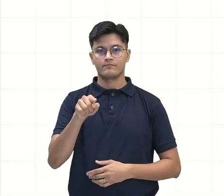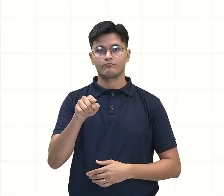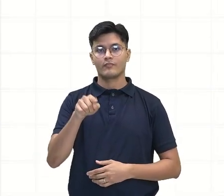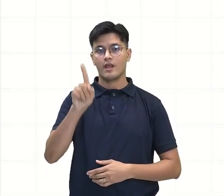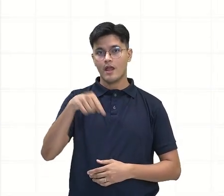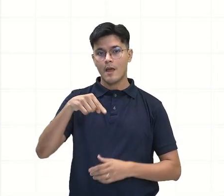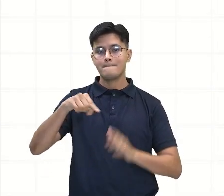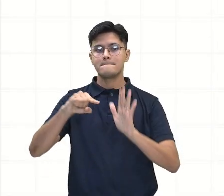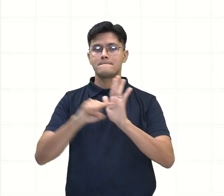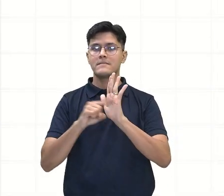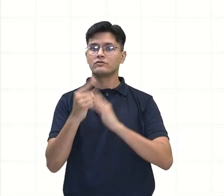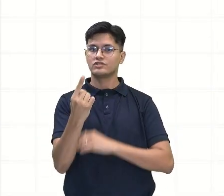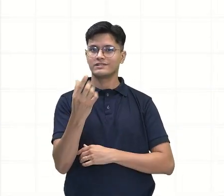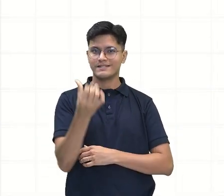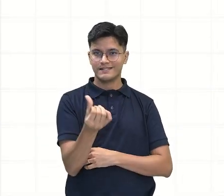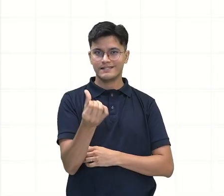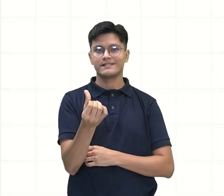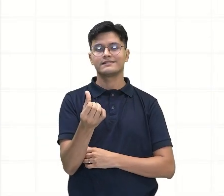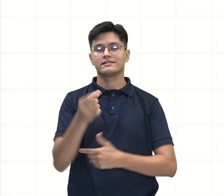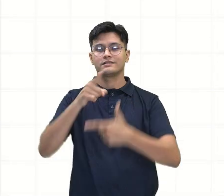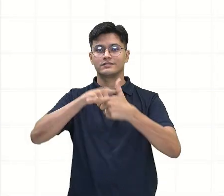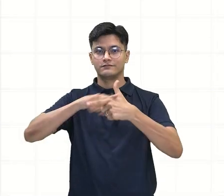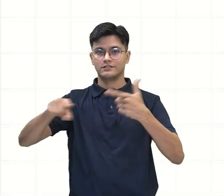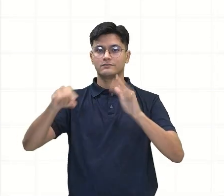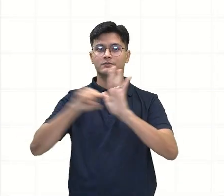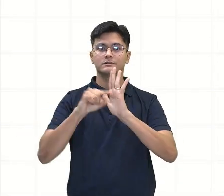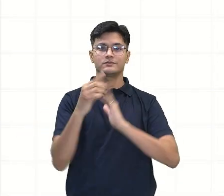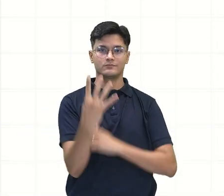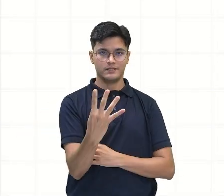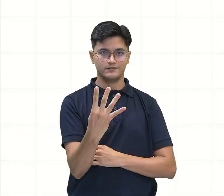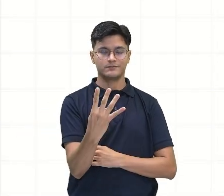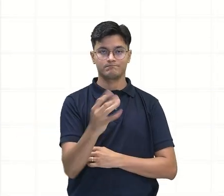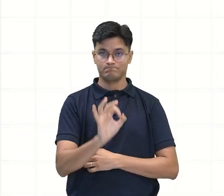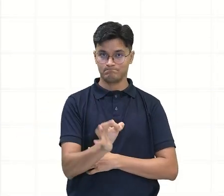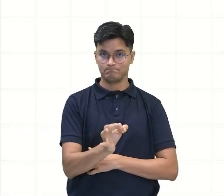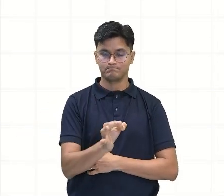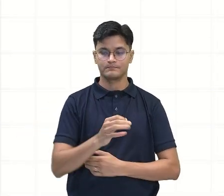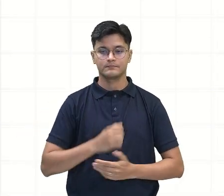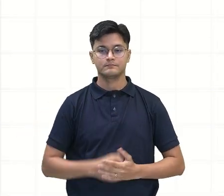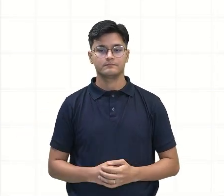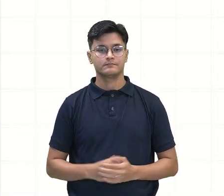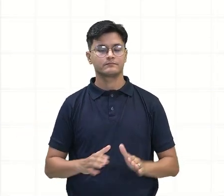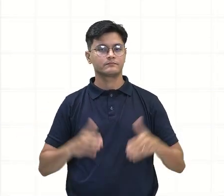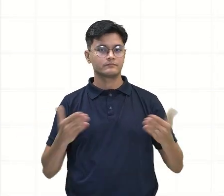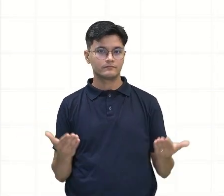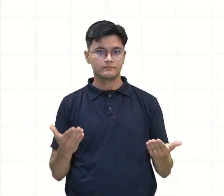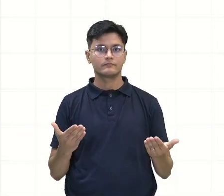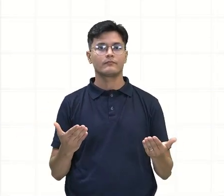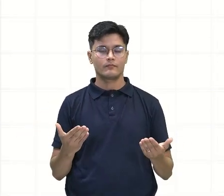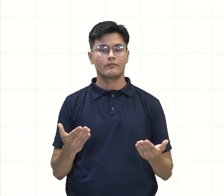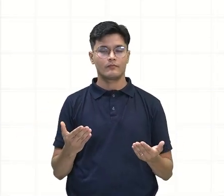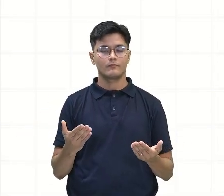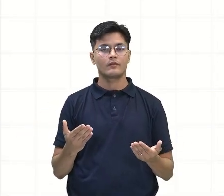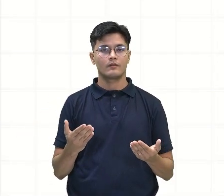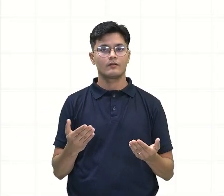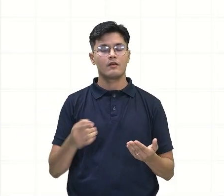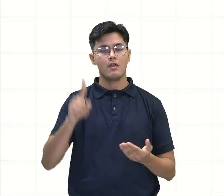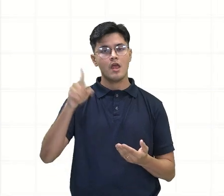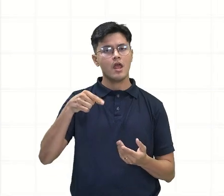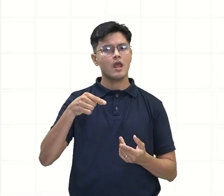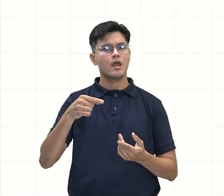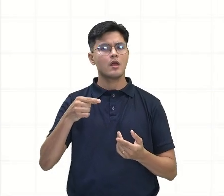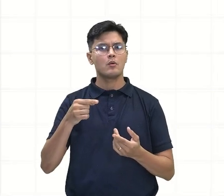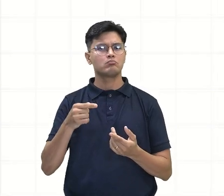16 dividido por menos 4. Certo? Então, o número que vai para essa casa será exatamente